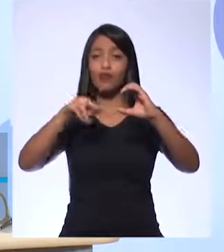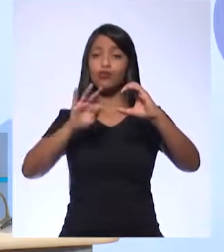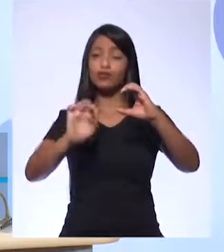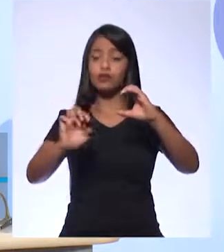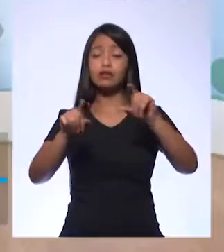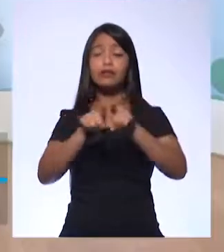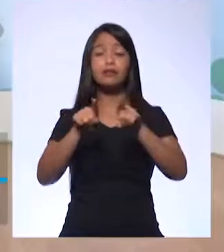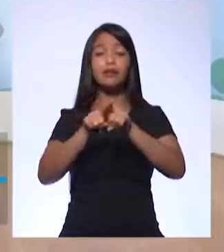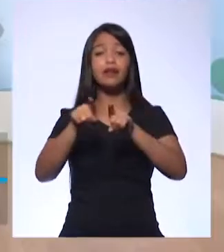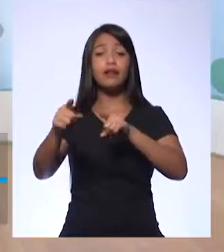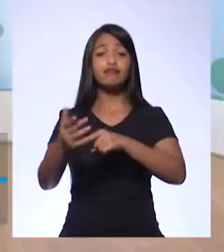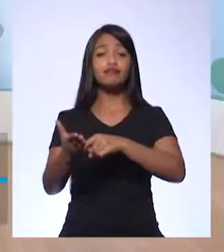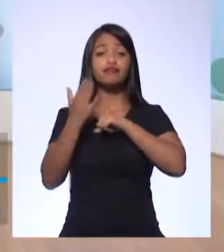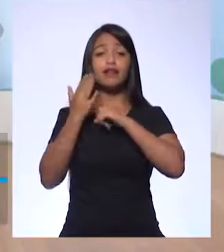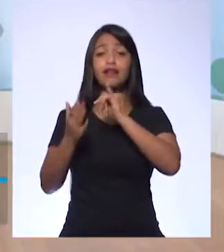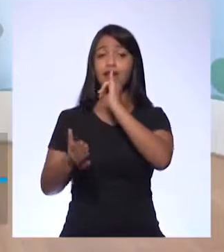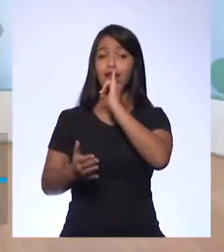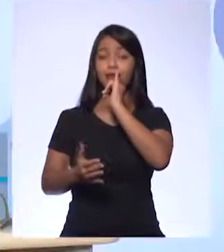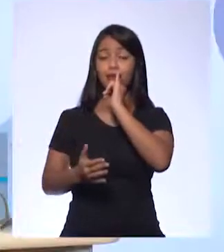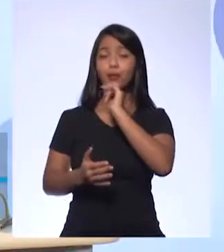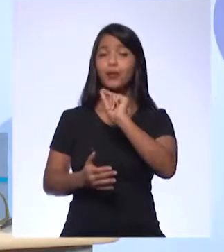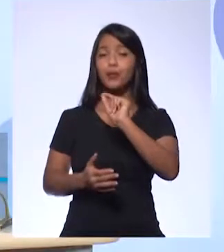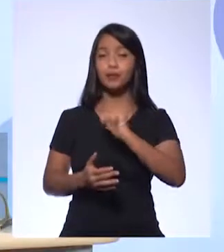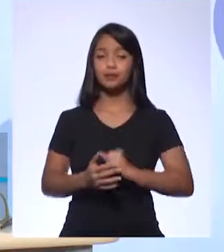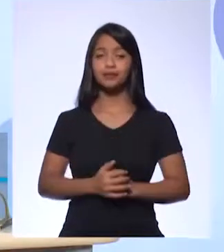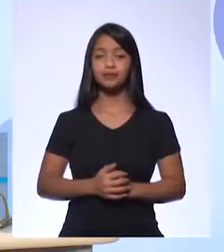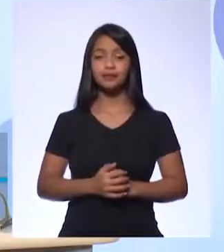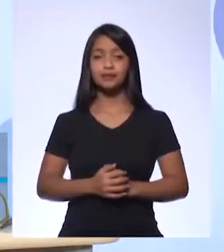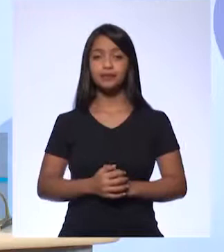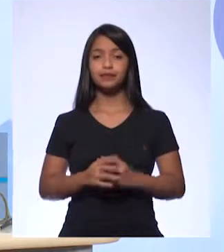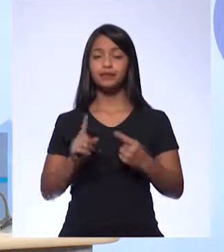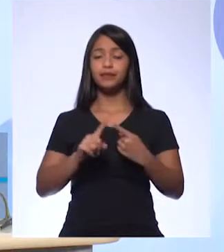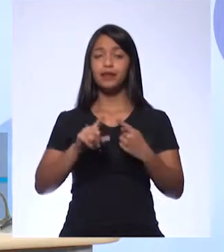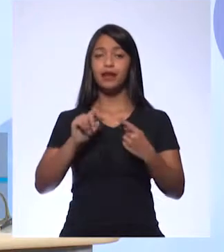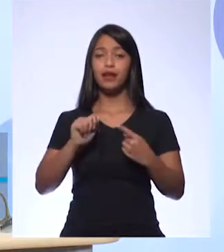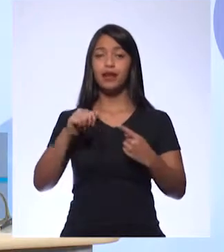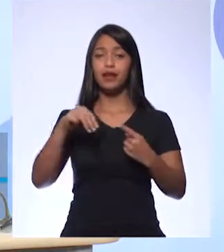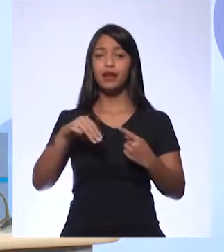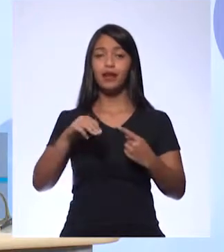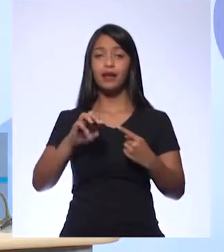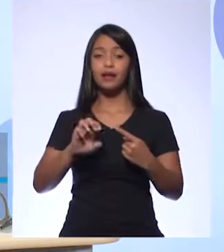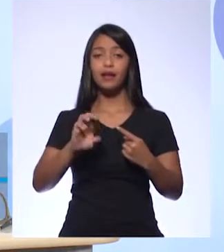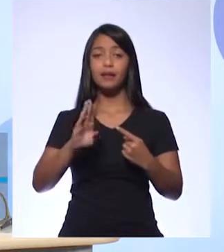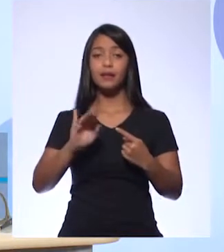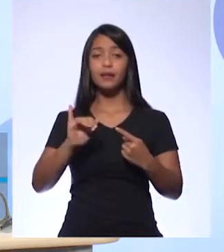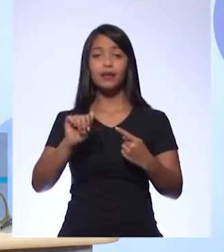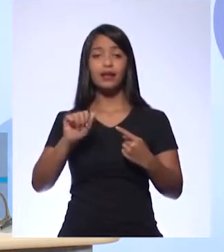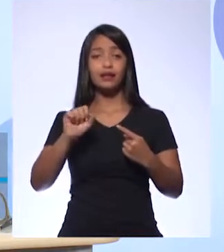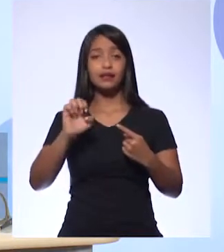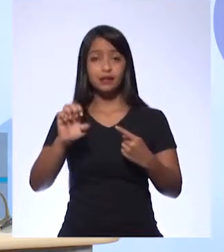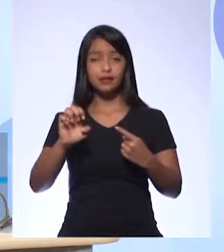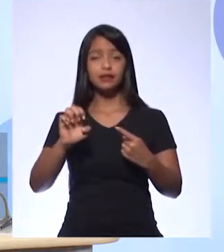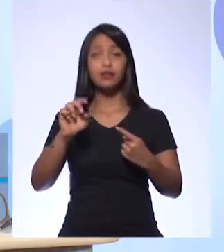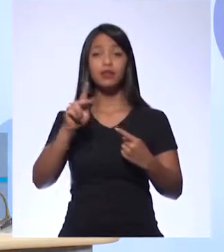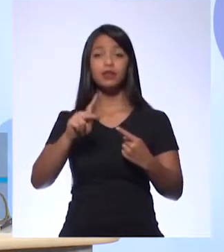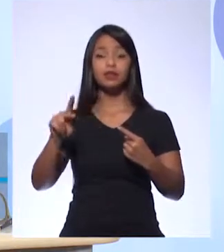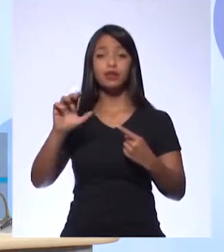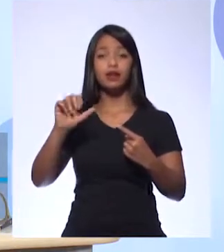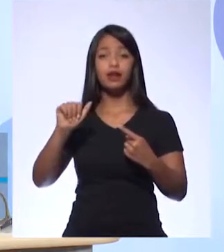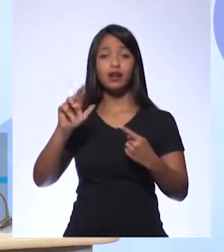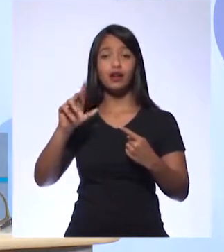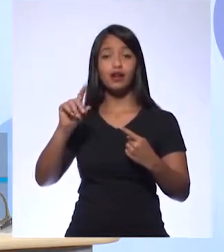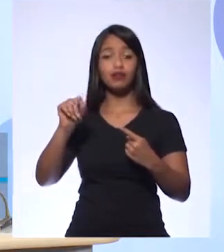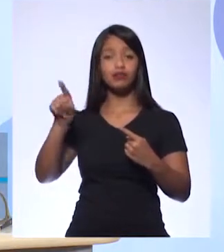Pode dar um exemplo aí. Aí ele deu como exemplo a amebíase, que foi referendada pelo professor Carlos José, tá?